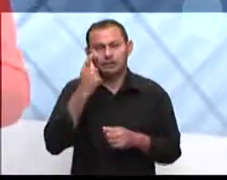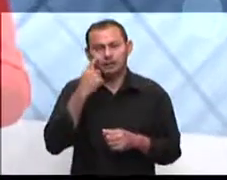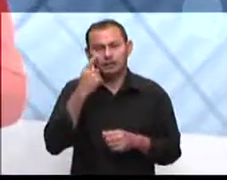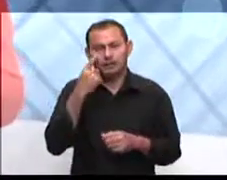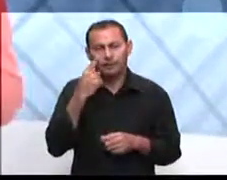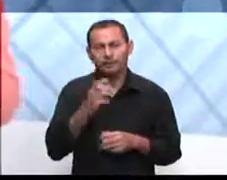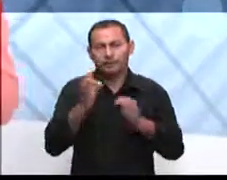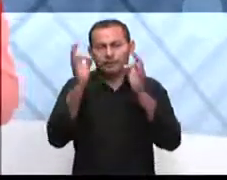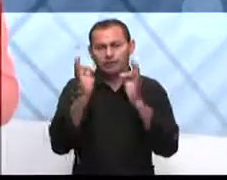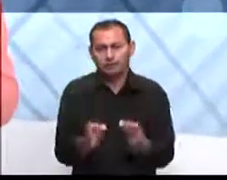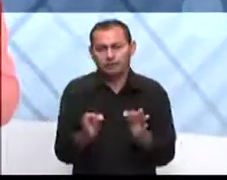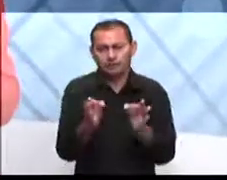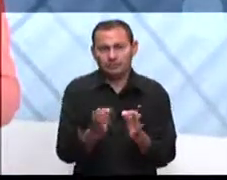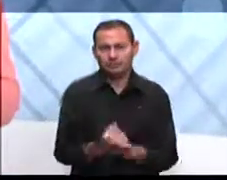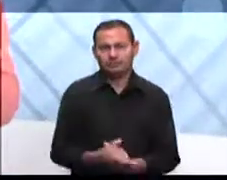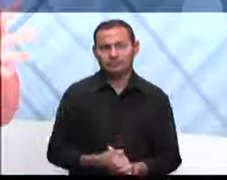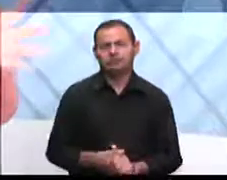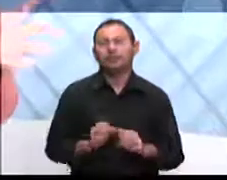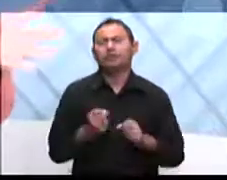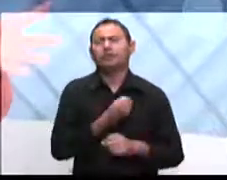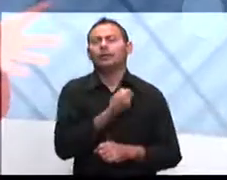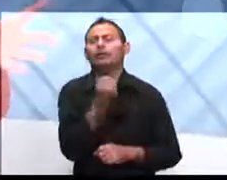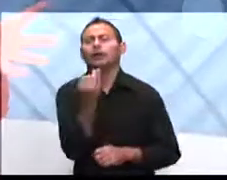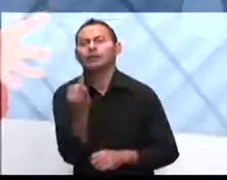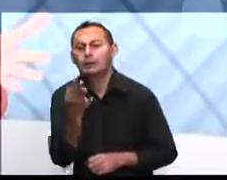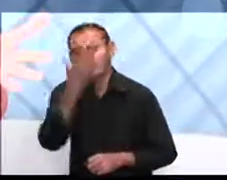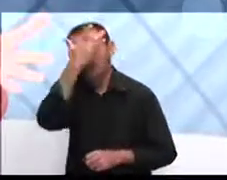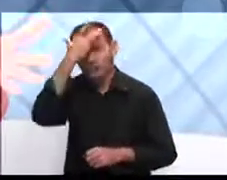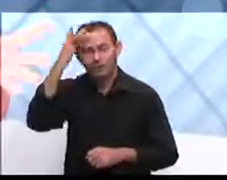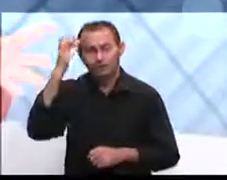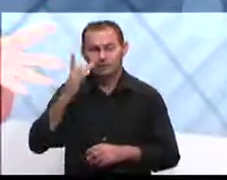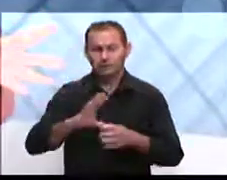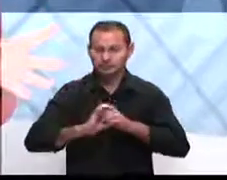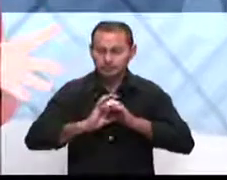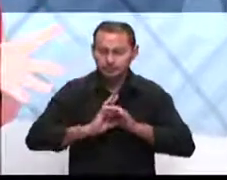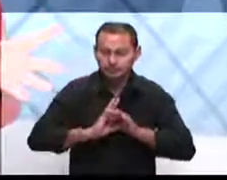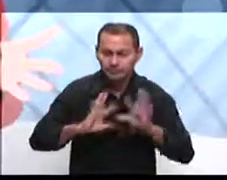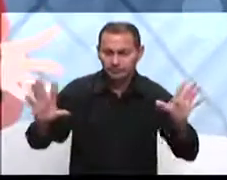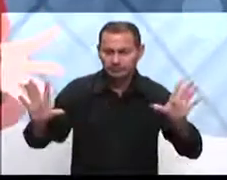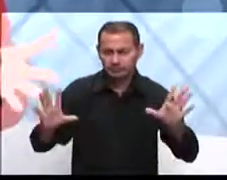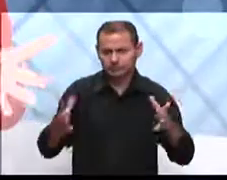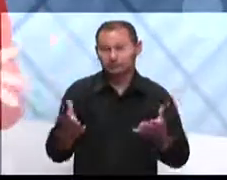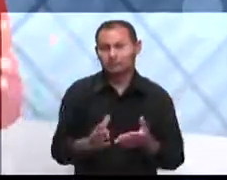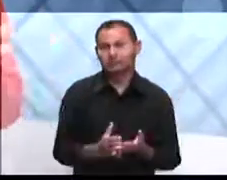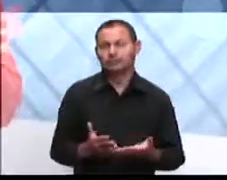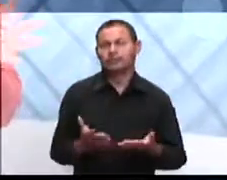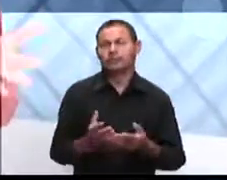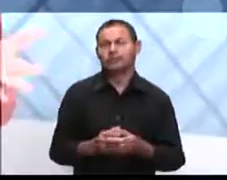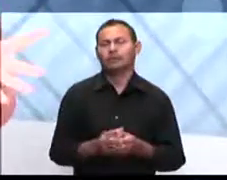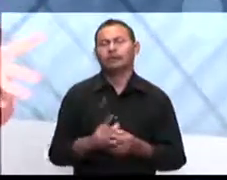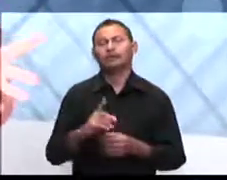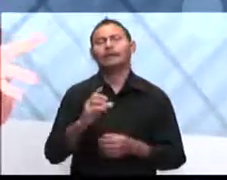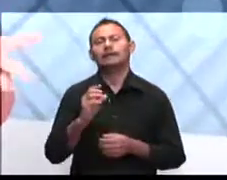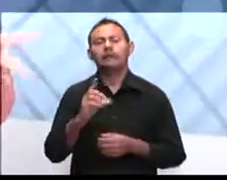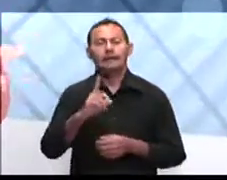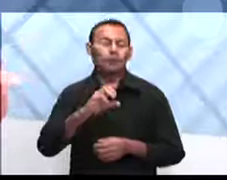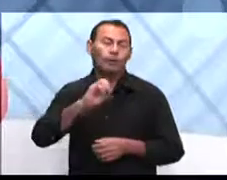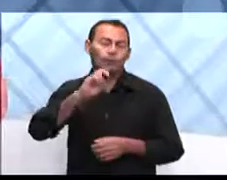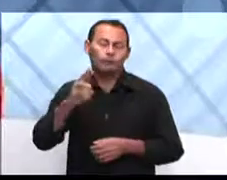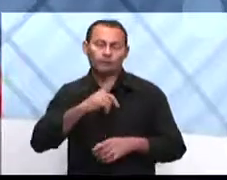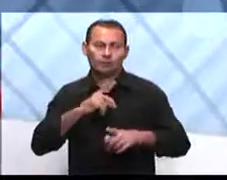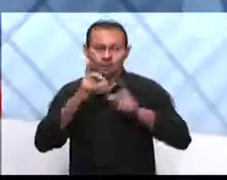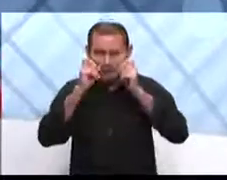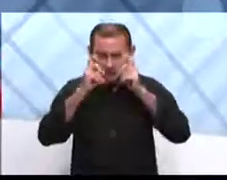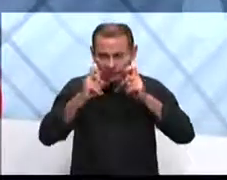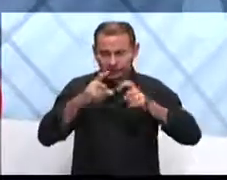verificar exatamente quantas pessoas estão disponíveis, né, então, para ou têm interesse nesse